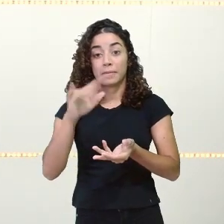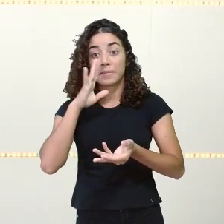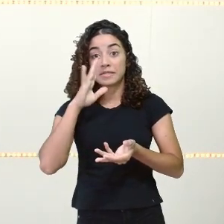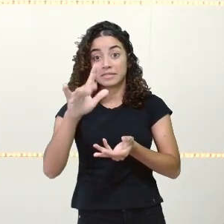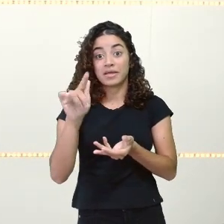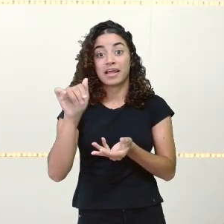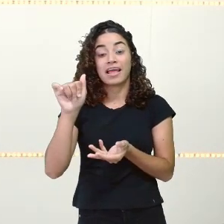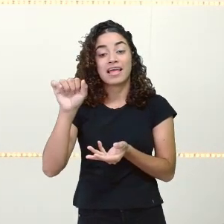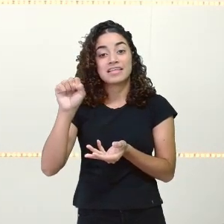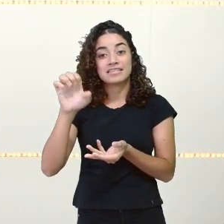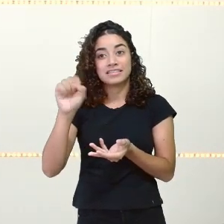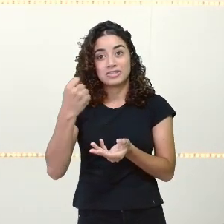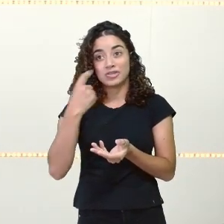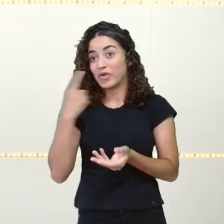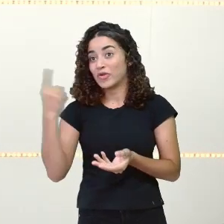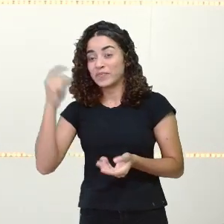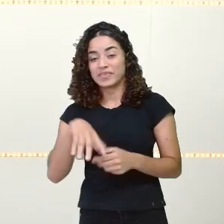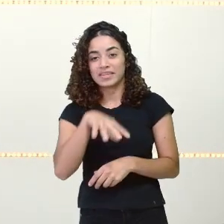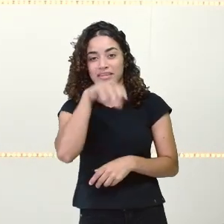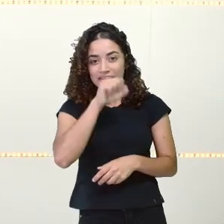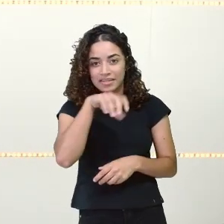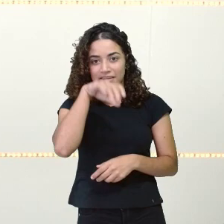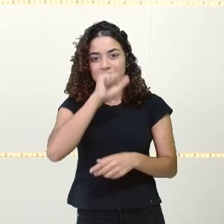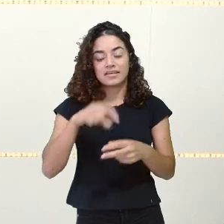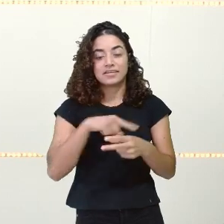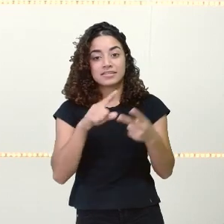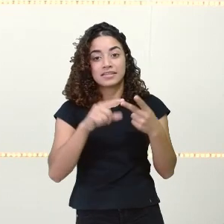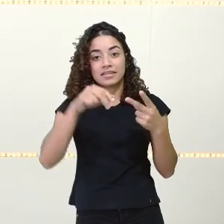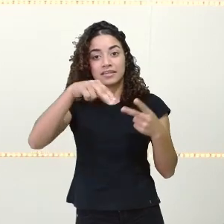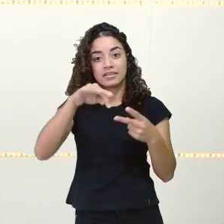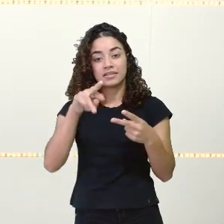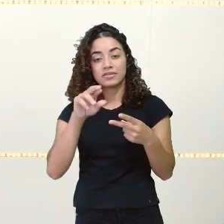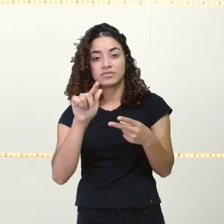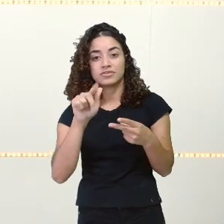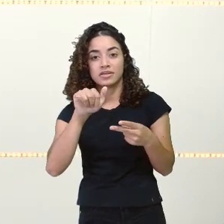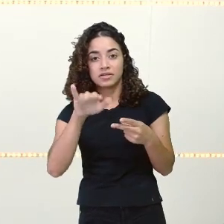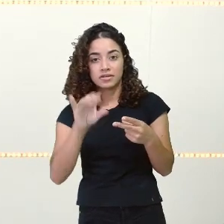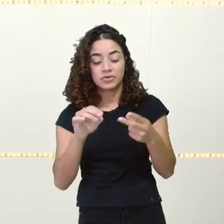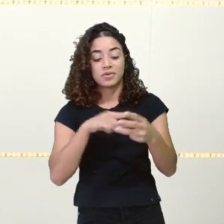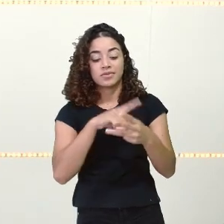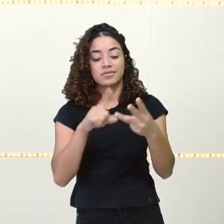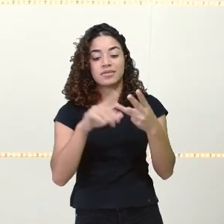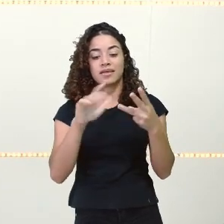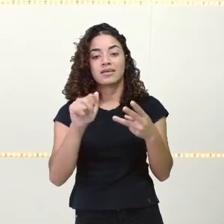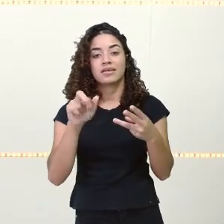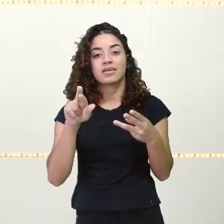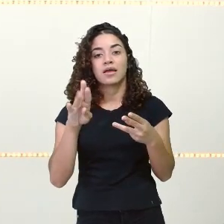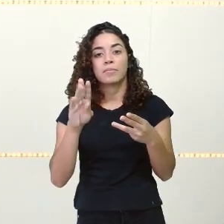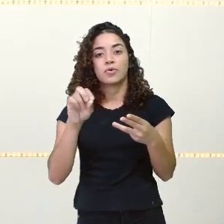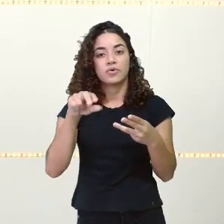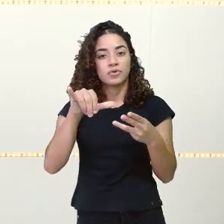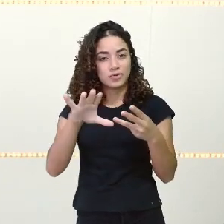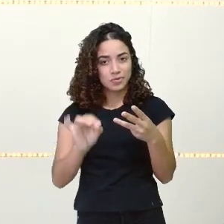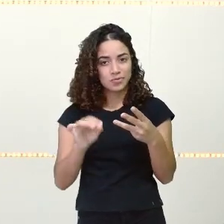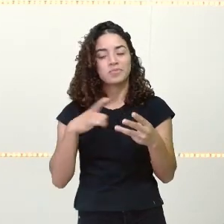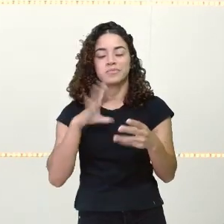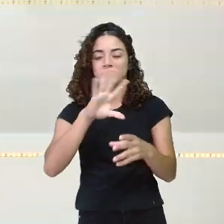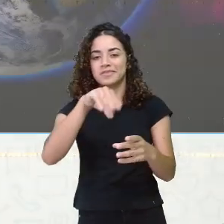nessa camada são o oxigênio, nitrogênio e o gás carbônico, que fazem parte da nossa